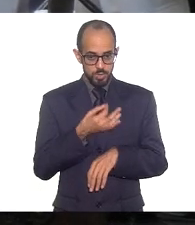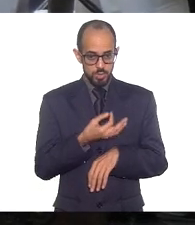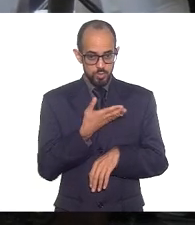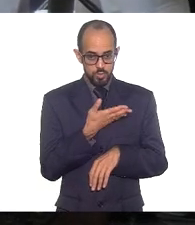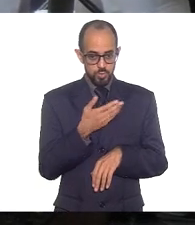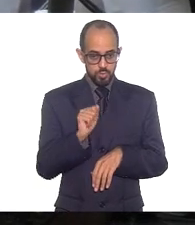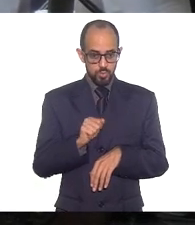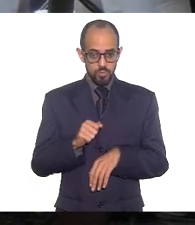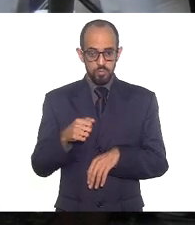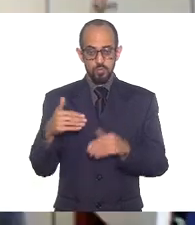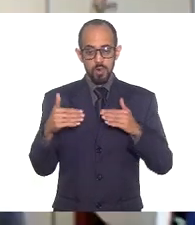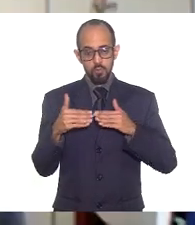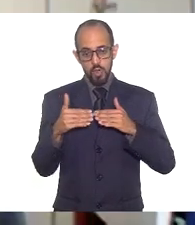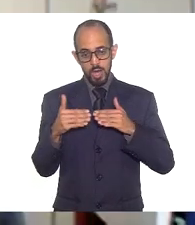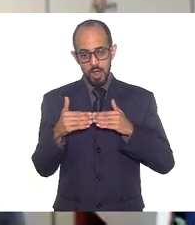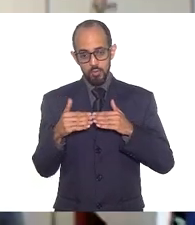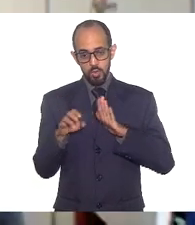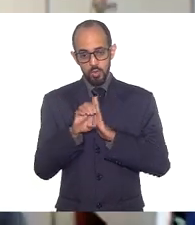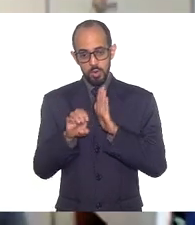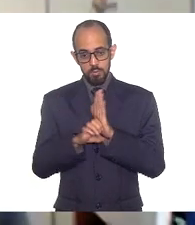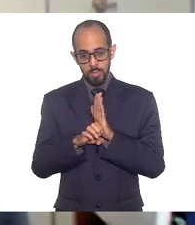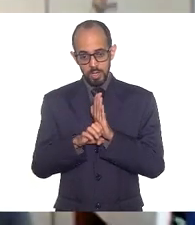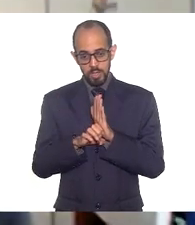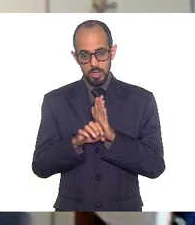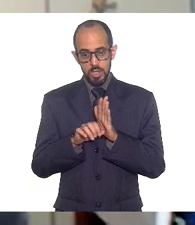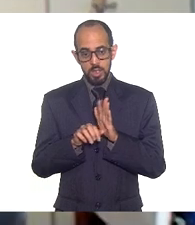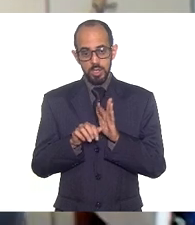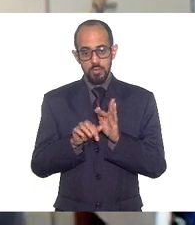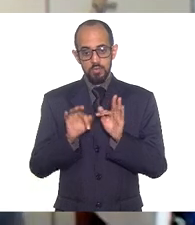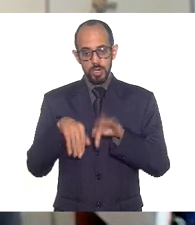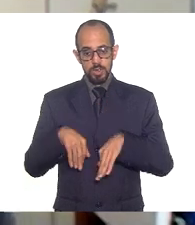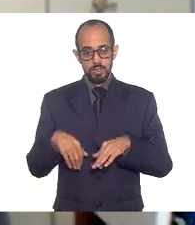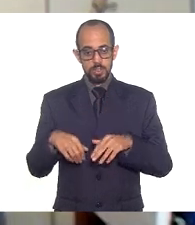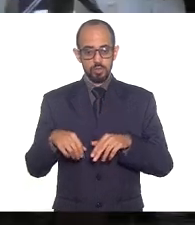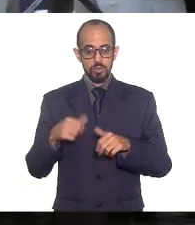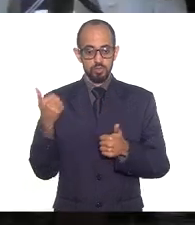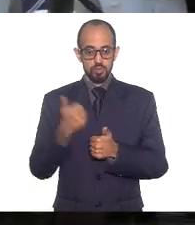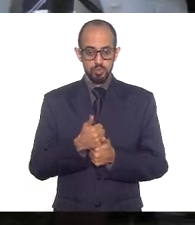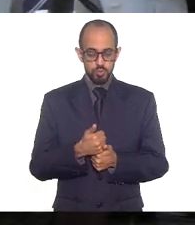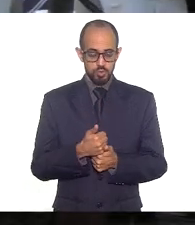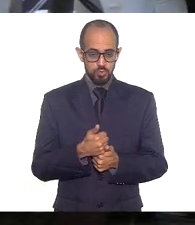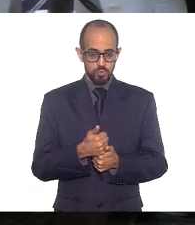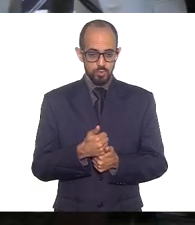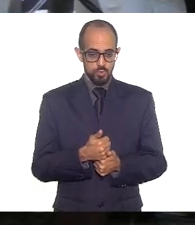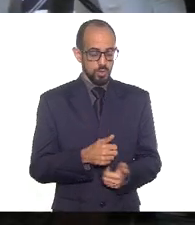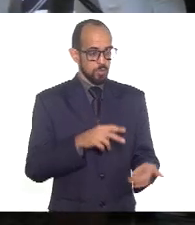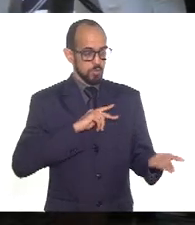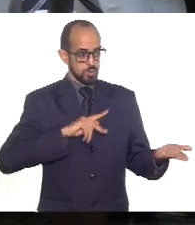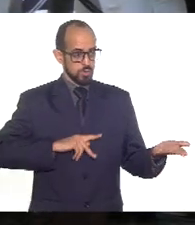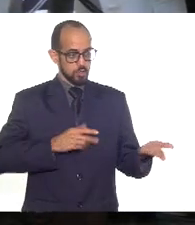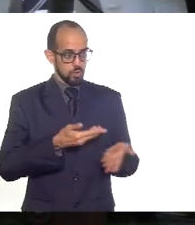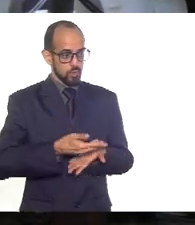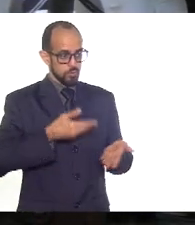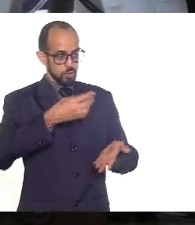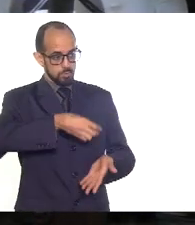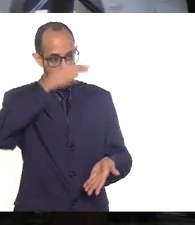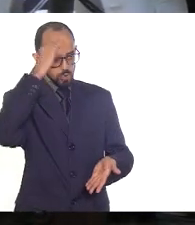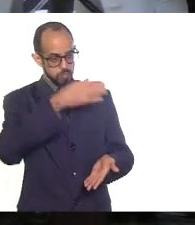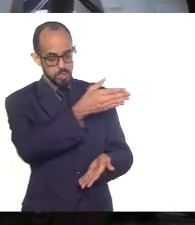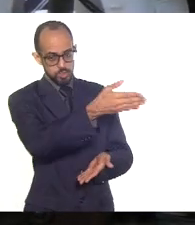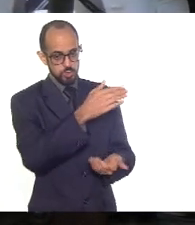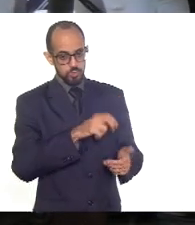parecer favorável com a emenda concluindo o substitutivo que a presidência convida a deputada mais fácil para emitir parecer